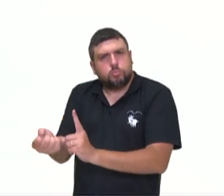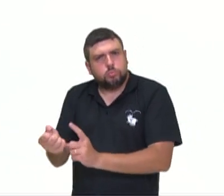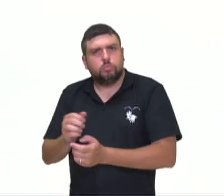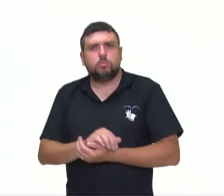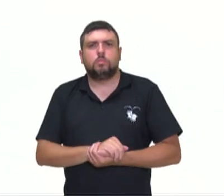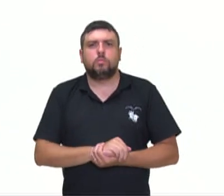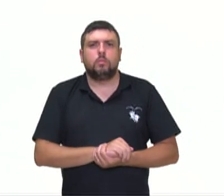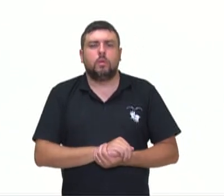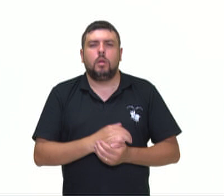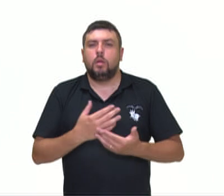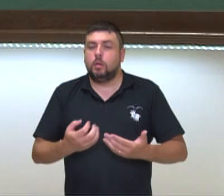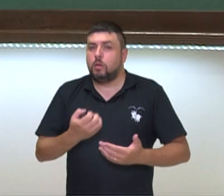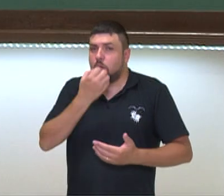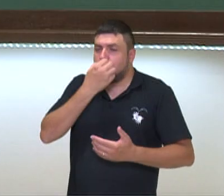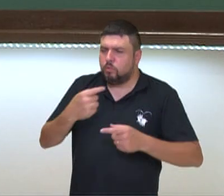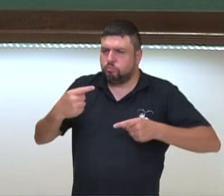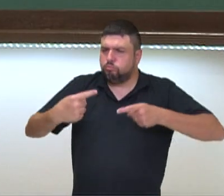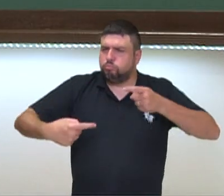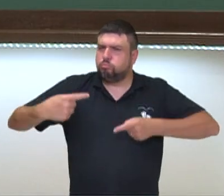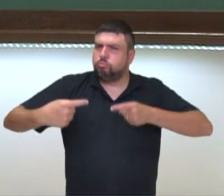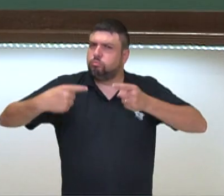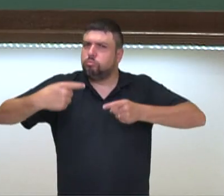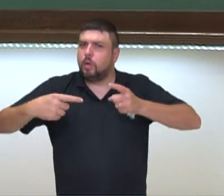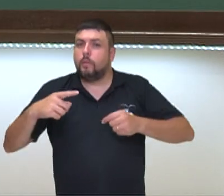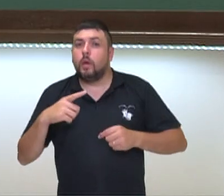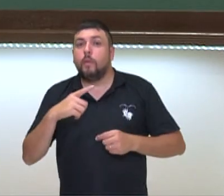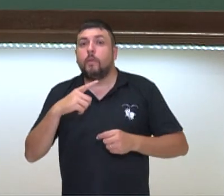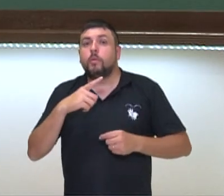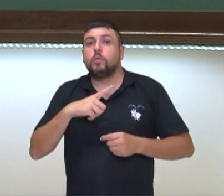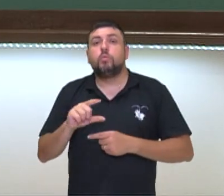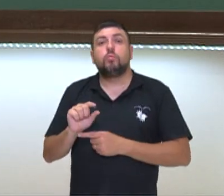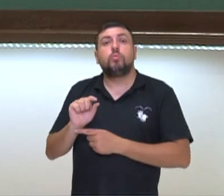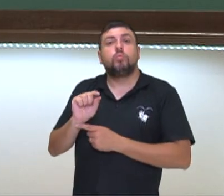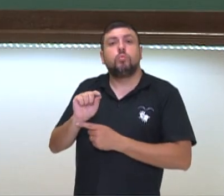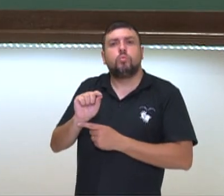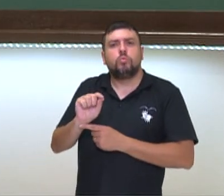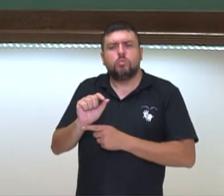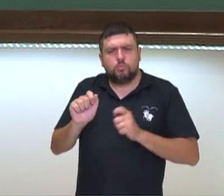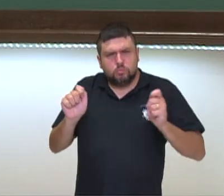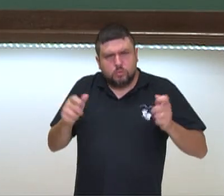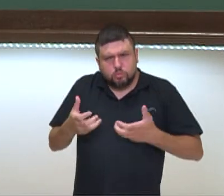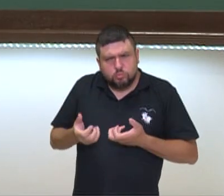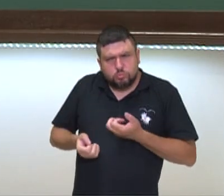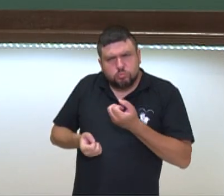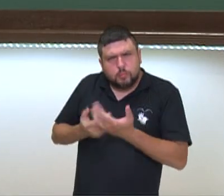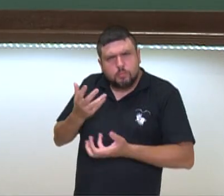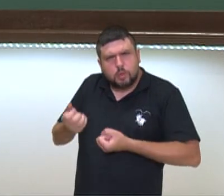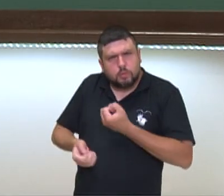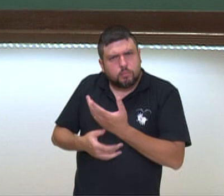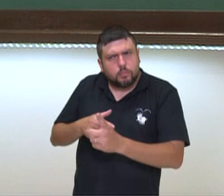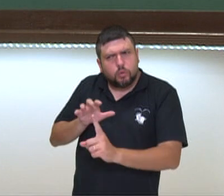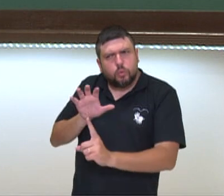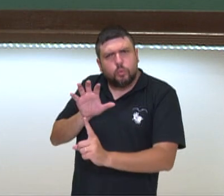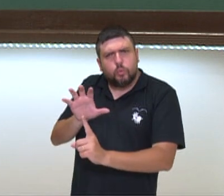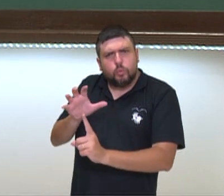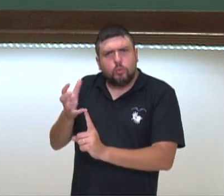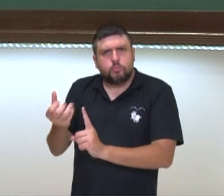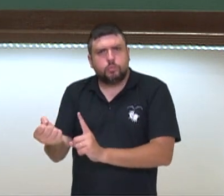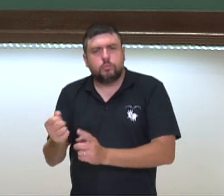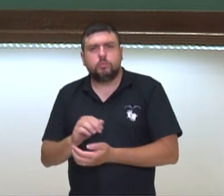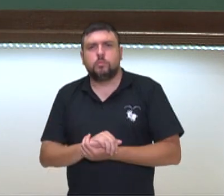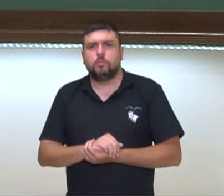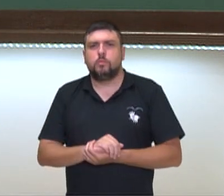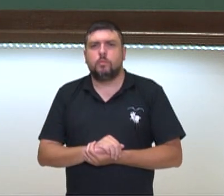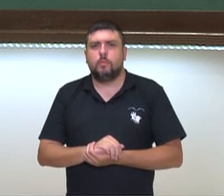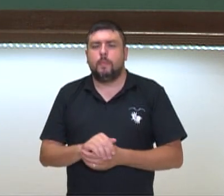argumento, ele vai ter, assim, um poder de convencimento maior ao leitor. Também nós temos